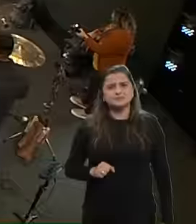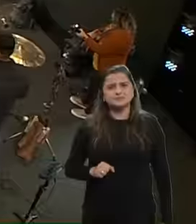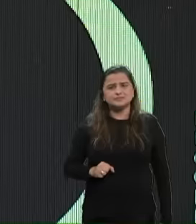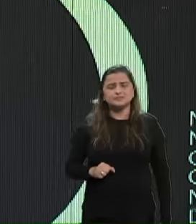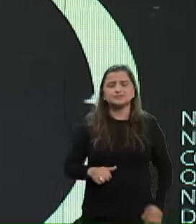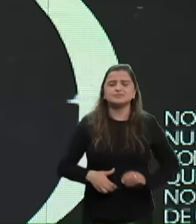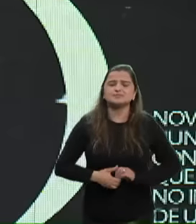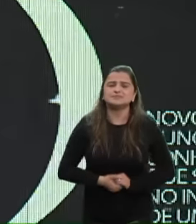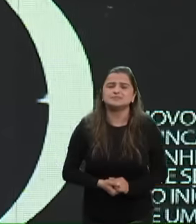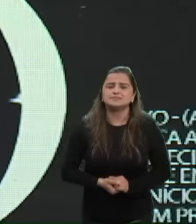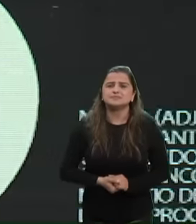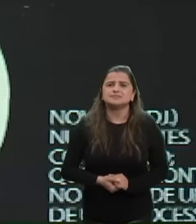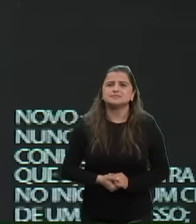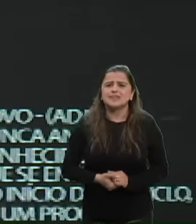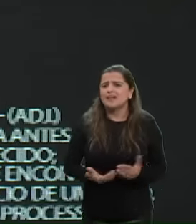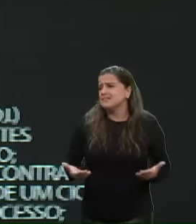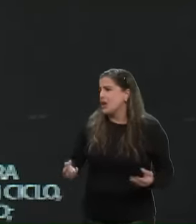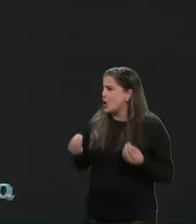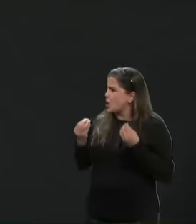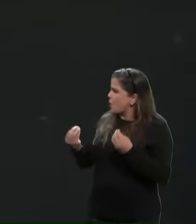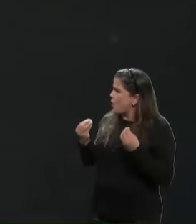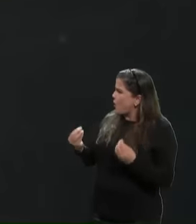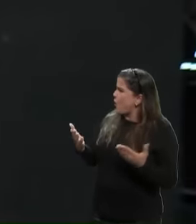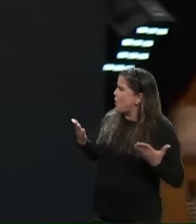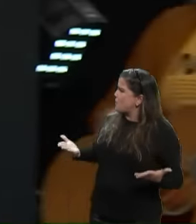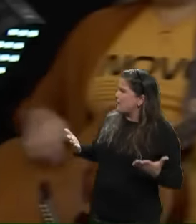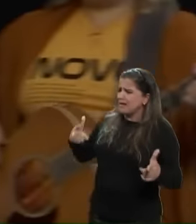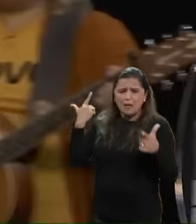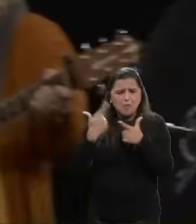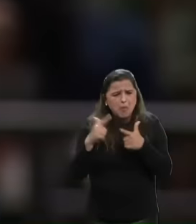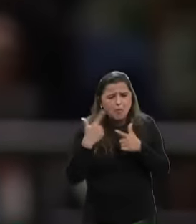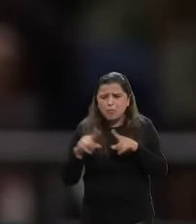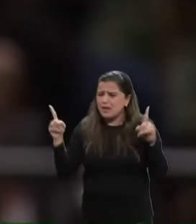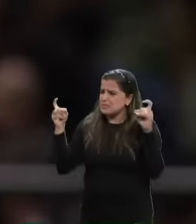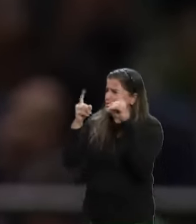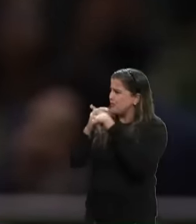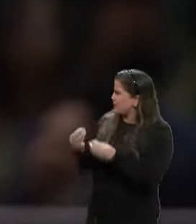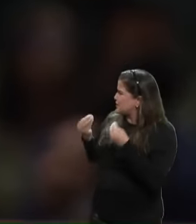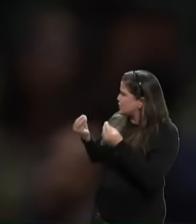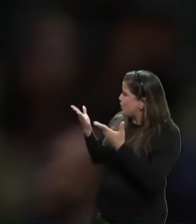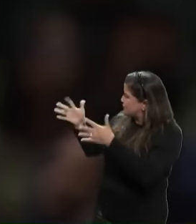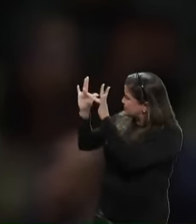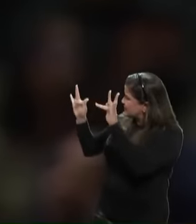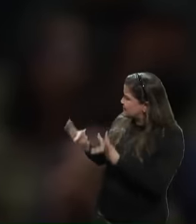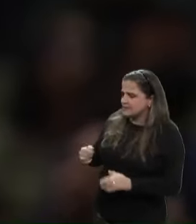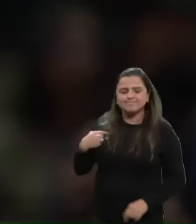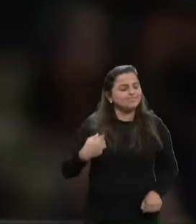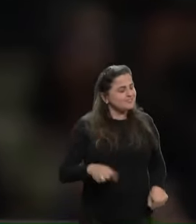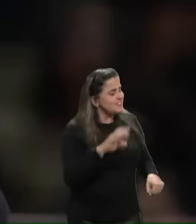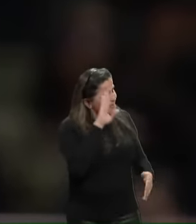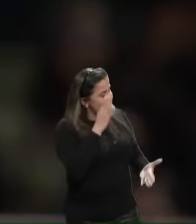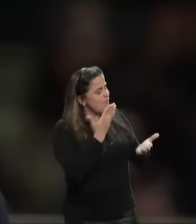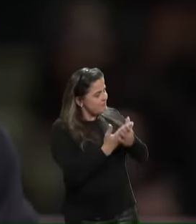Aí a pessoa fala: mas como? Você está cheio de problema e você está pulando. Estou esperando em Deus.